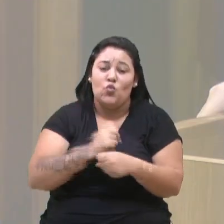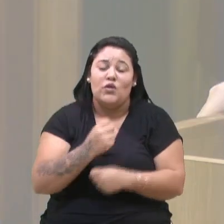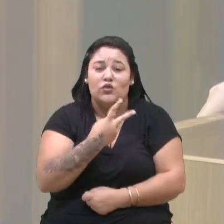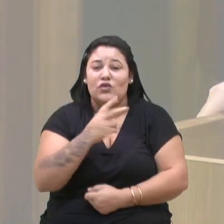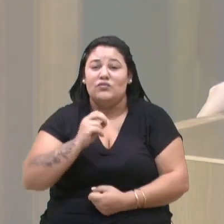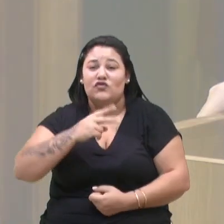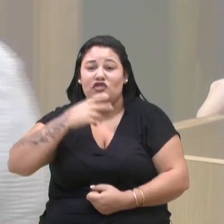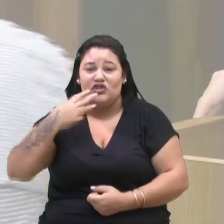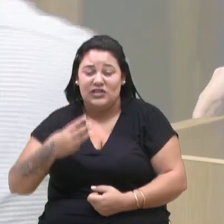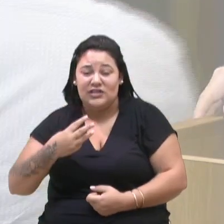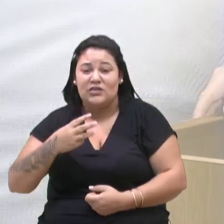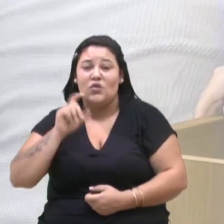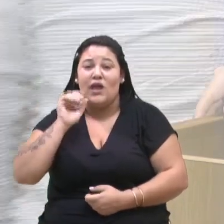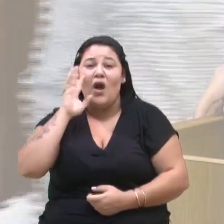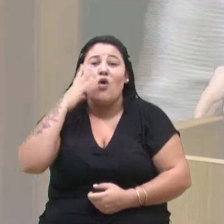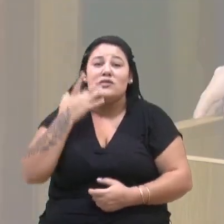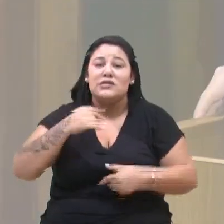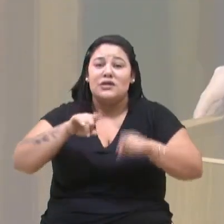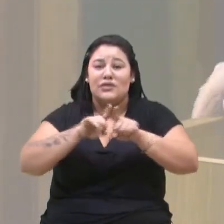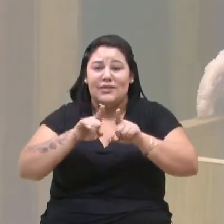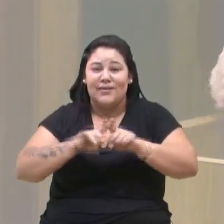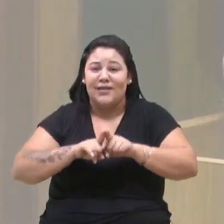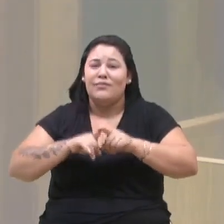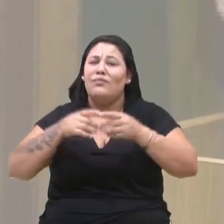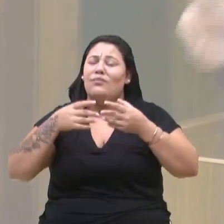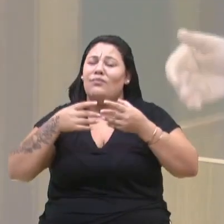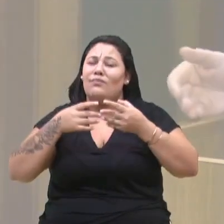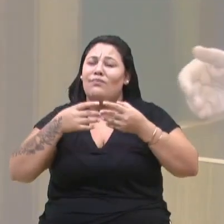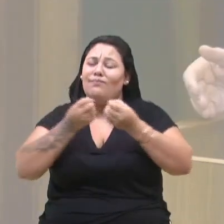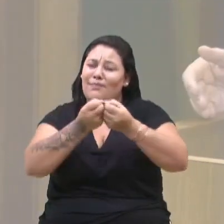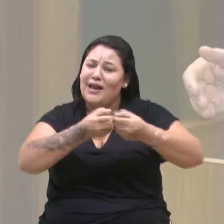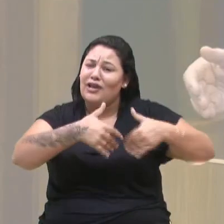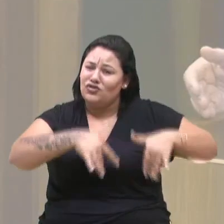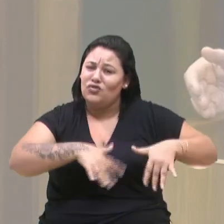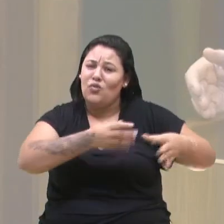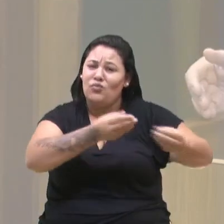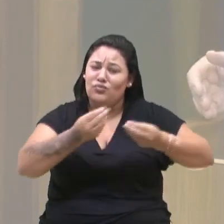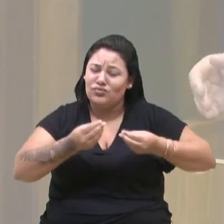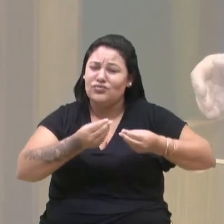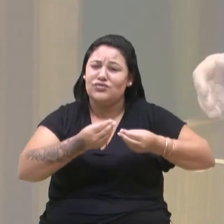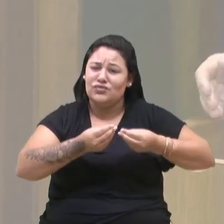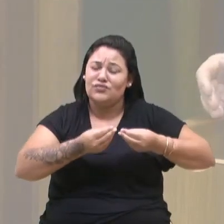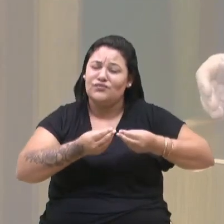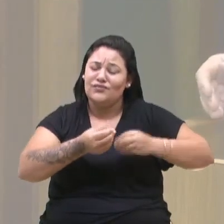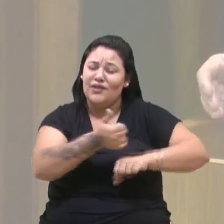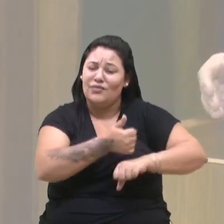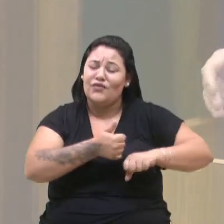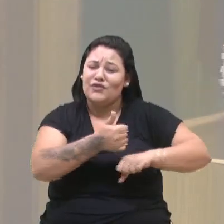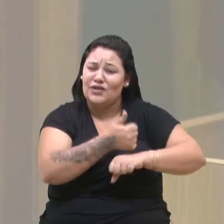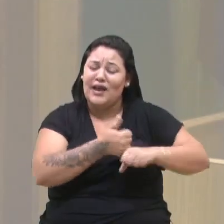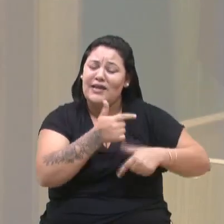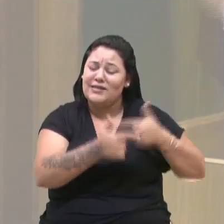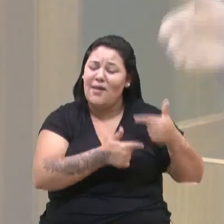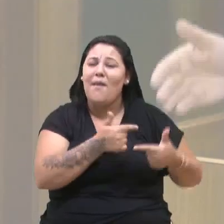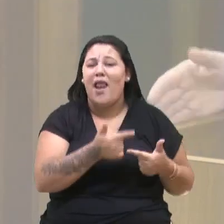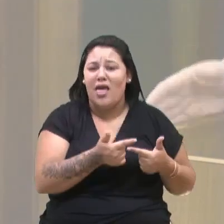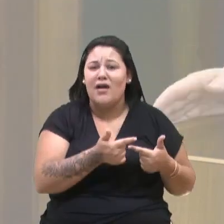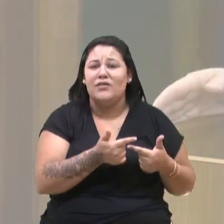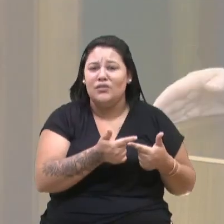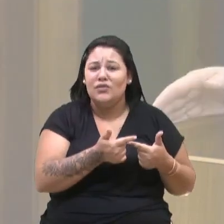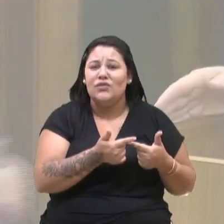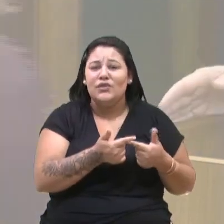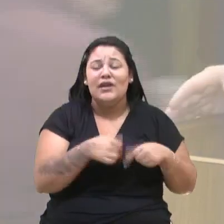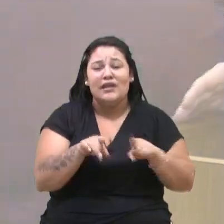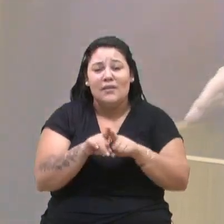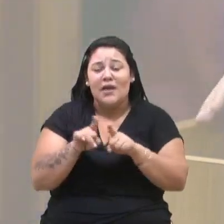gerou também, além da sobrecarga das equipes que estão trabalhando, mas também problemas que nós